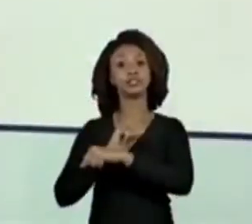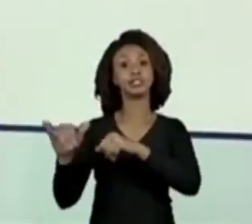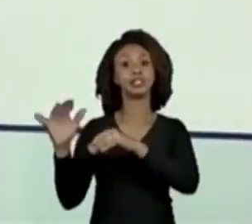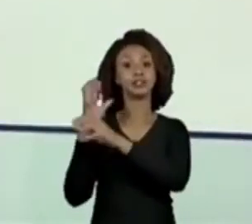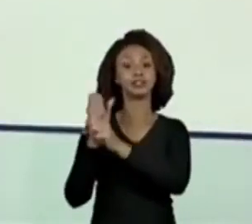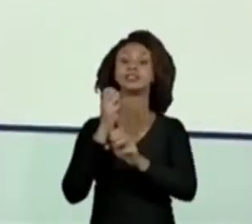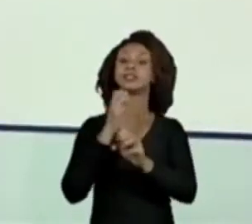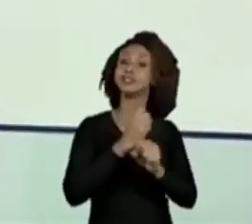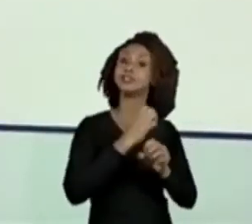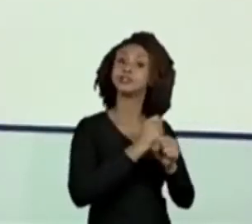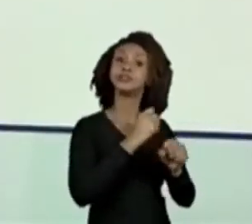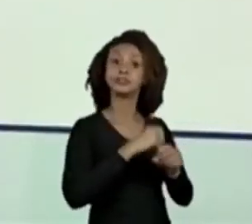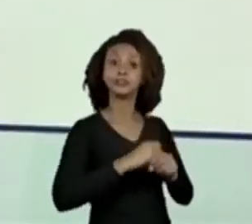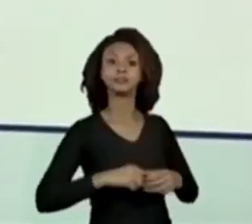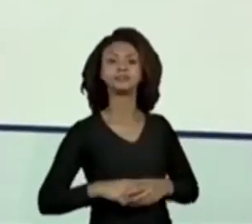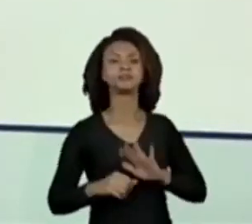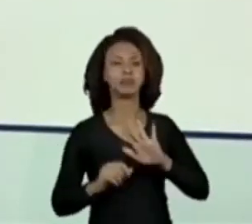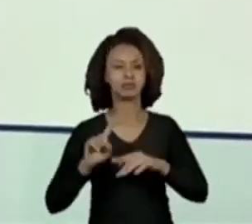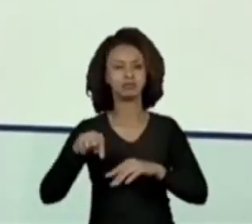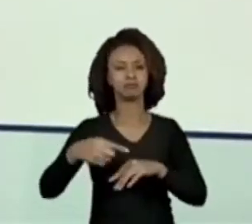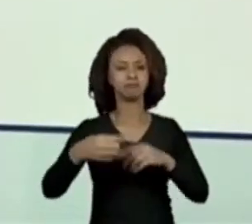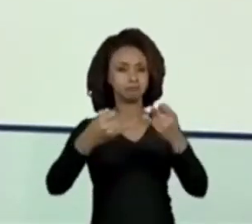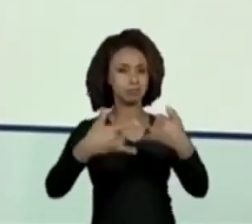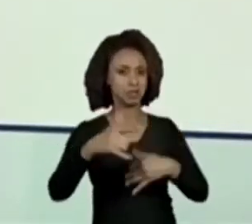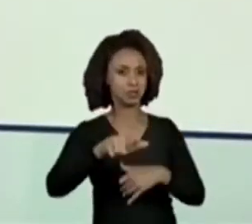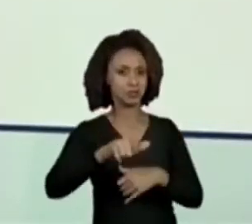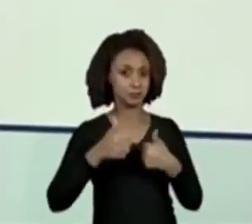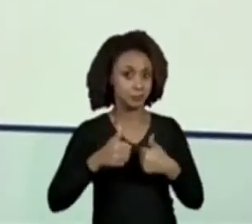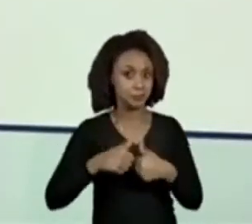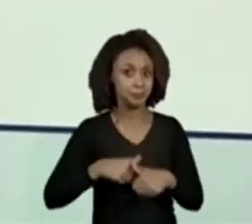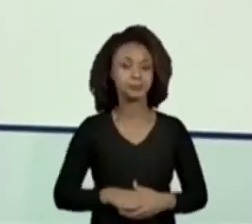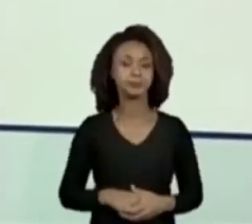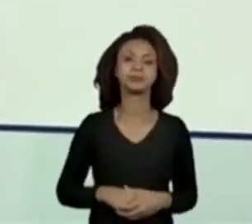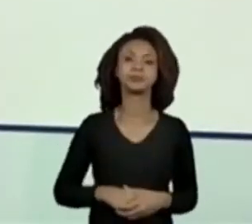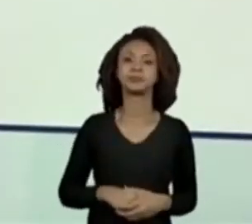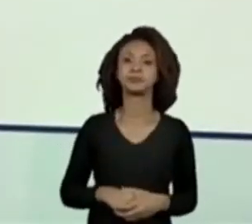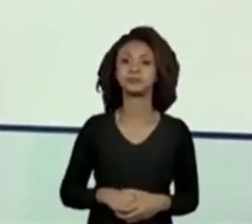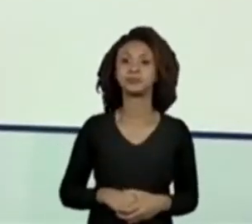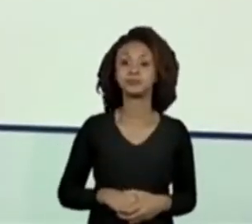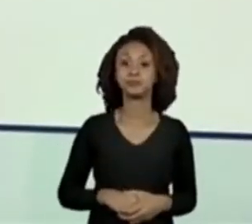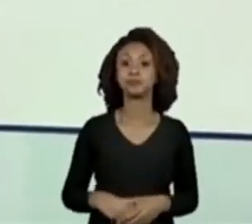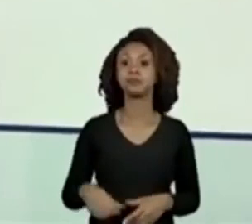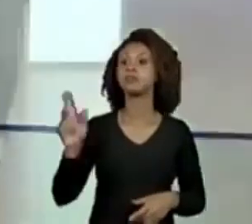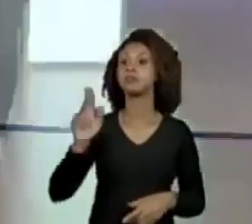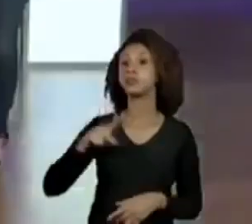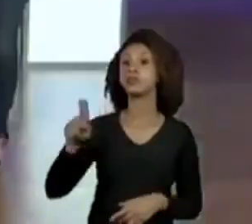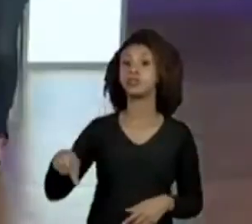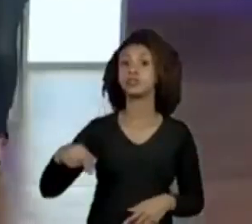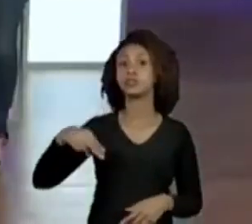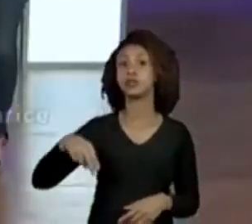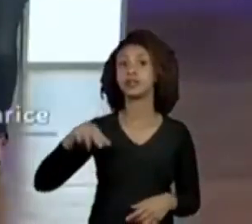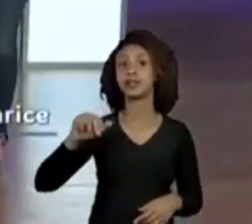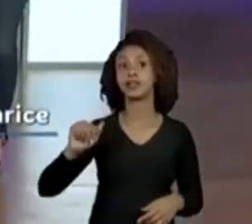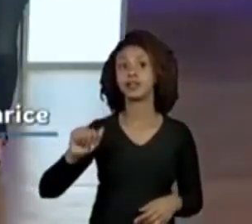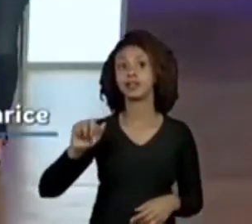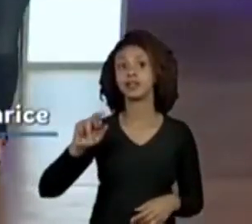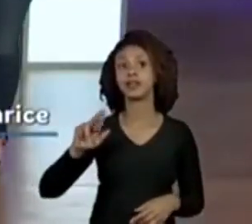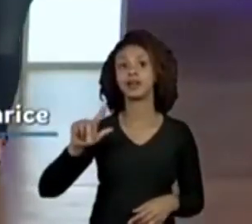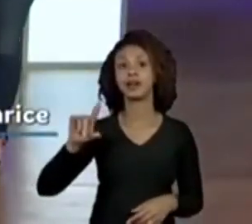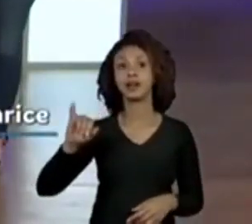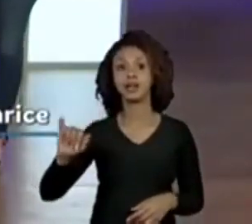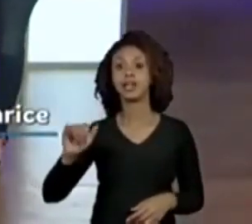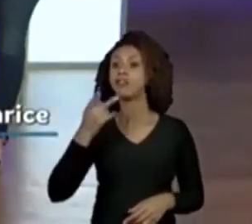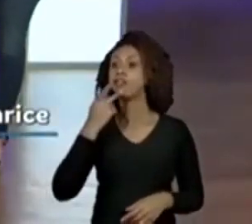situações com decomposição. Mas a Pro já explica, tá? Olha só, a professora Marli tá trazendo aí.